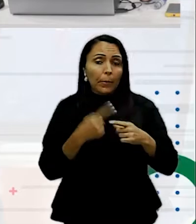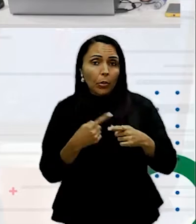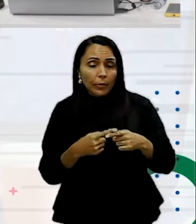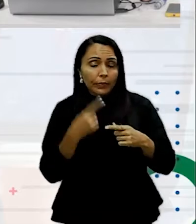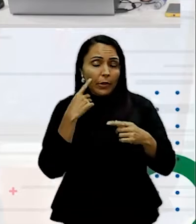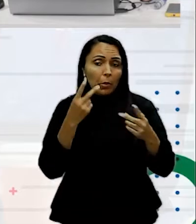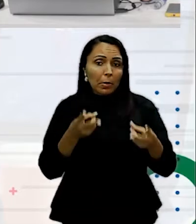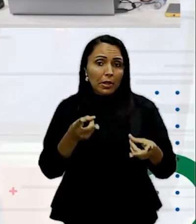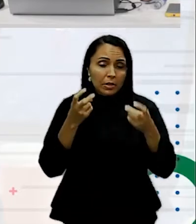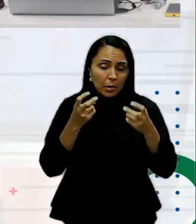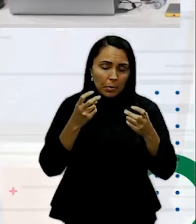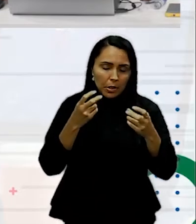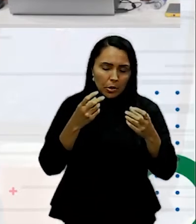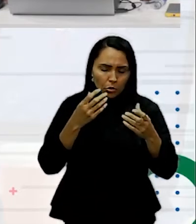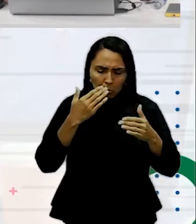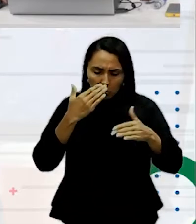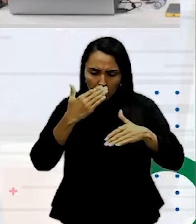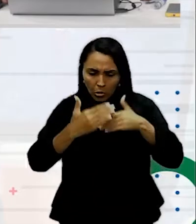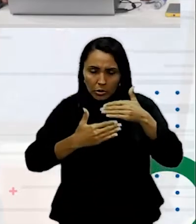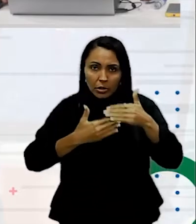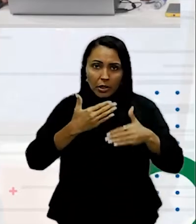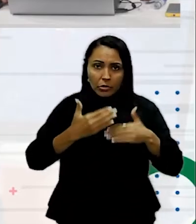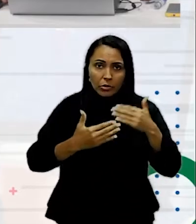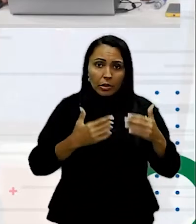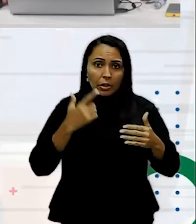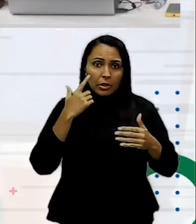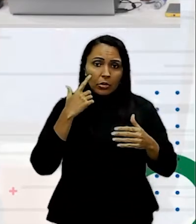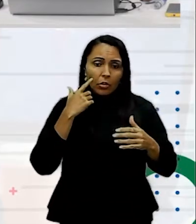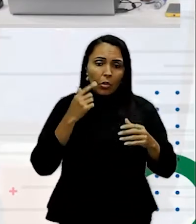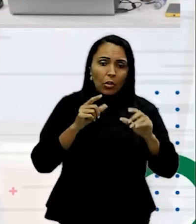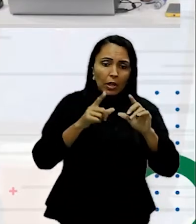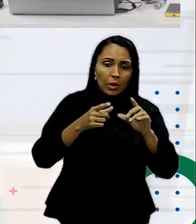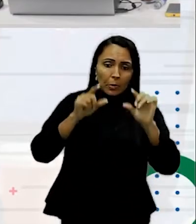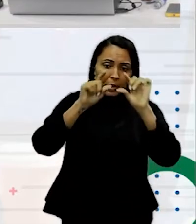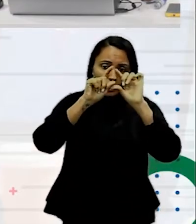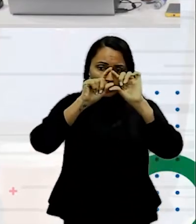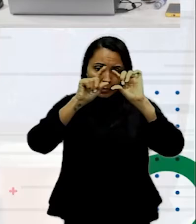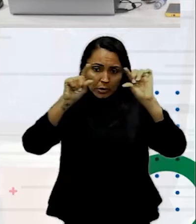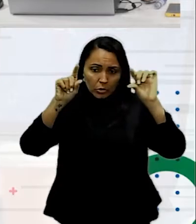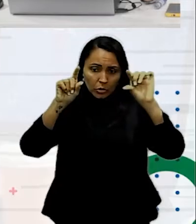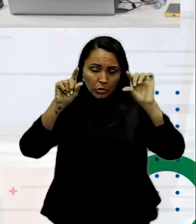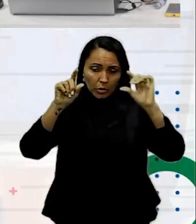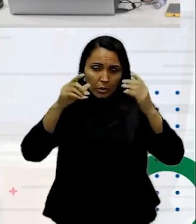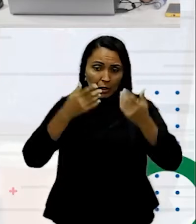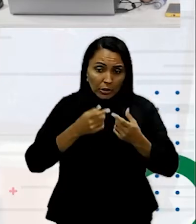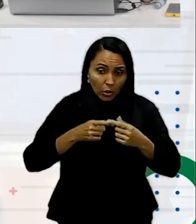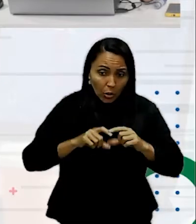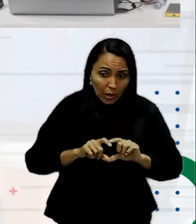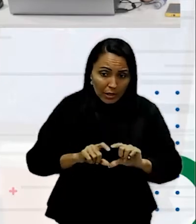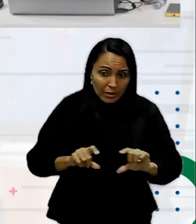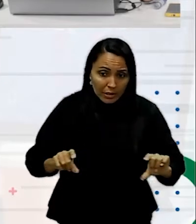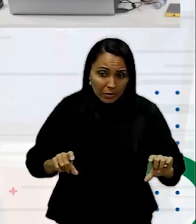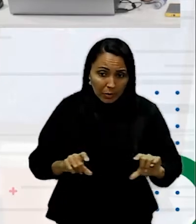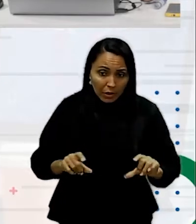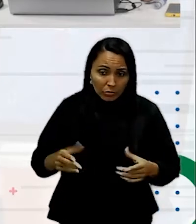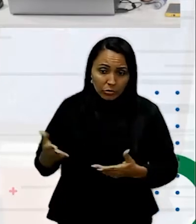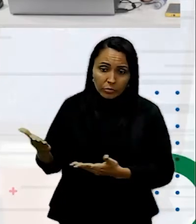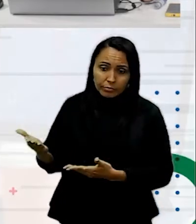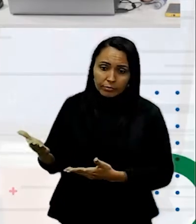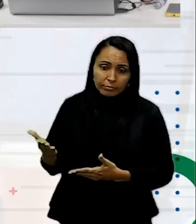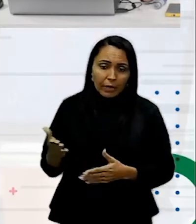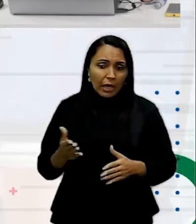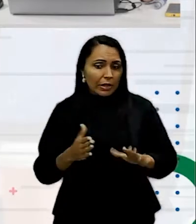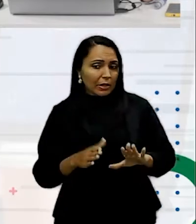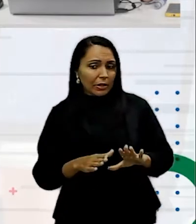processo, que se eu colocasse a barra de pesquisa aqui no menu, seria um segundo clique. O